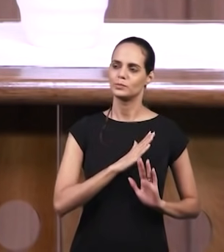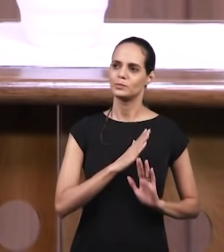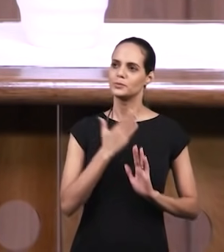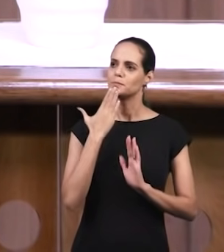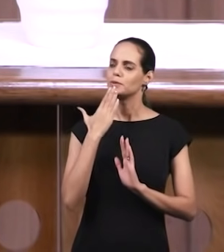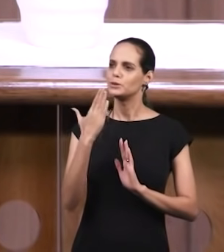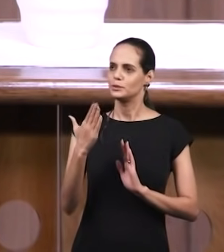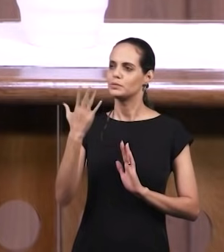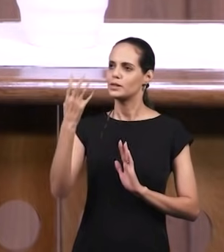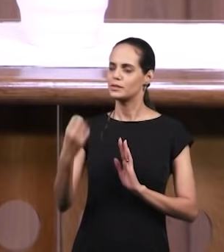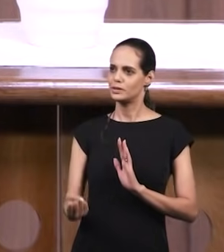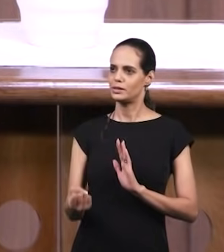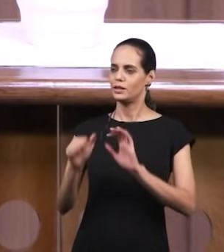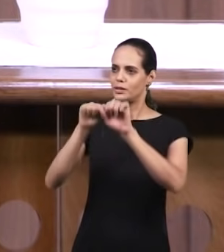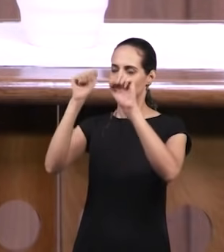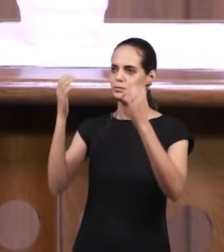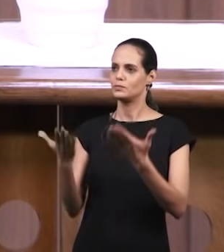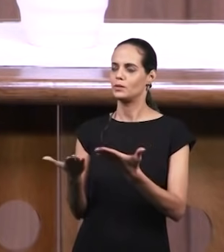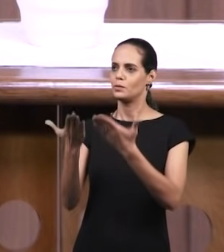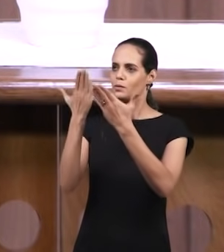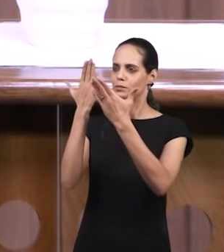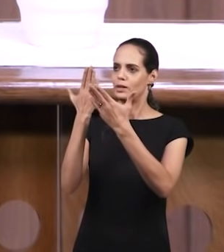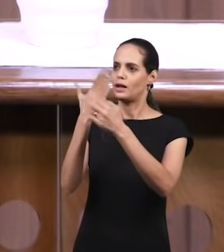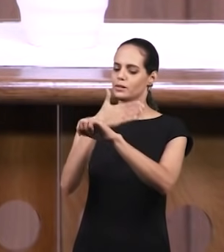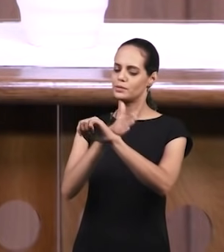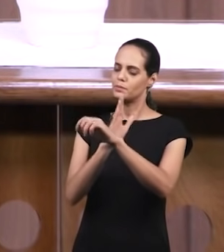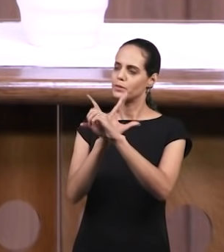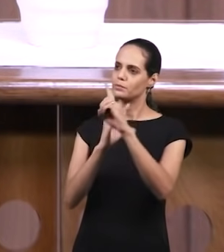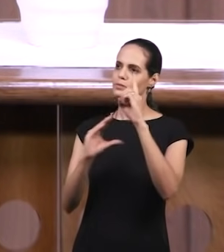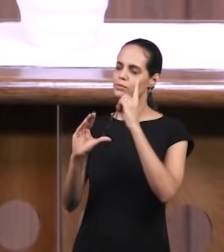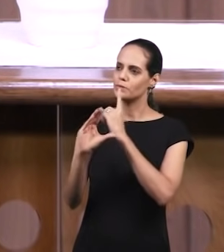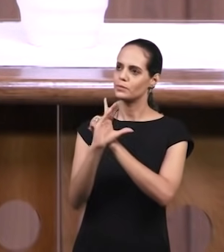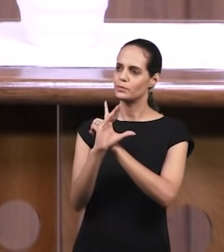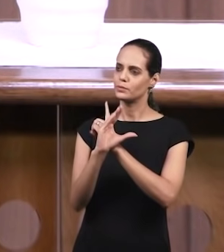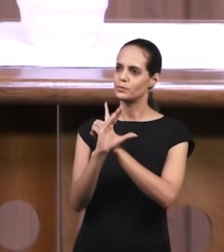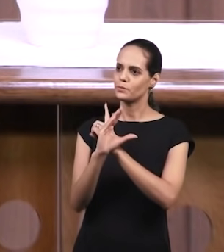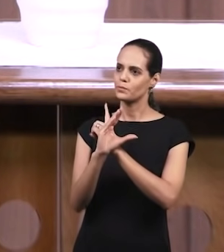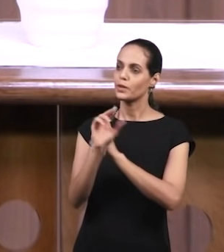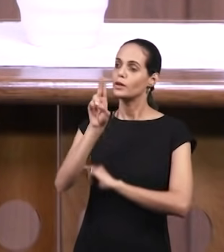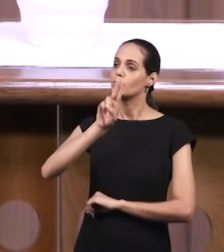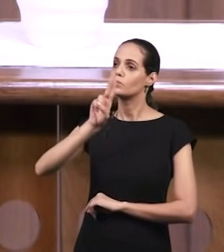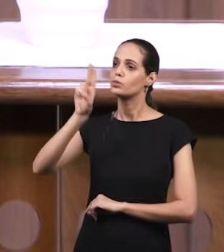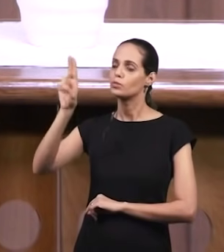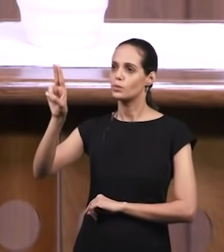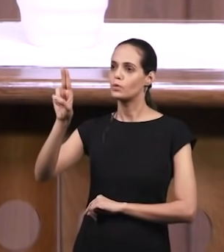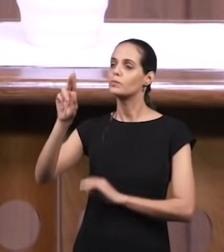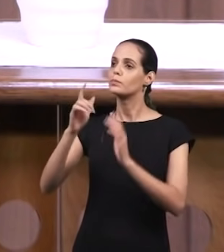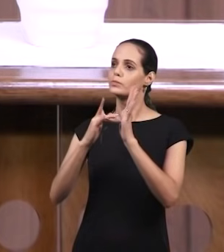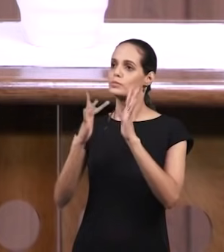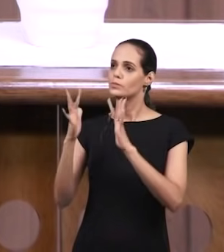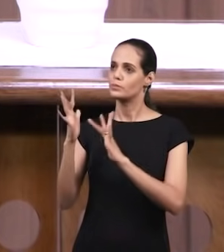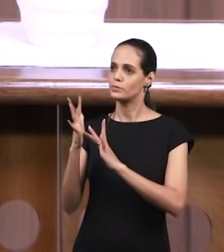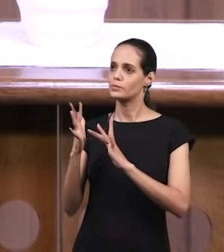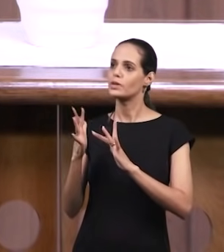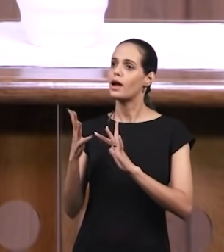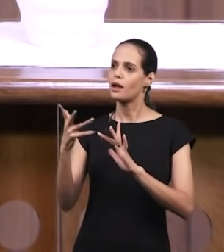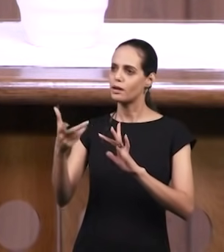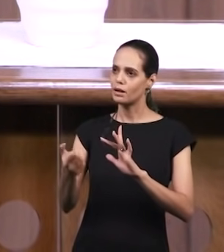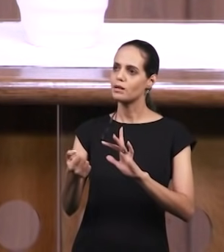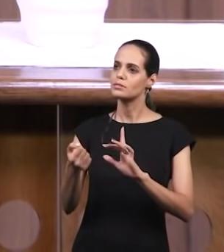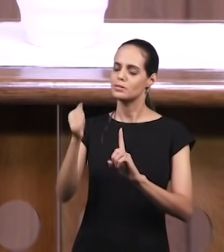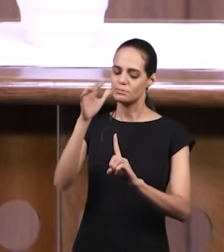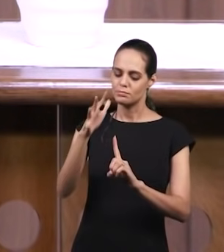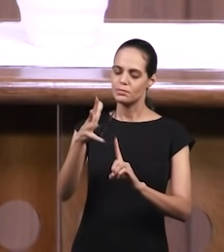bênção. Assim pedimos, recebe no Teu altar este momento, este culto, e em Teu nome dizemos que a graça maravilhosa do